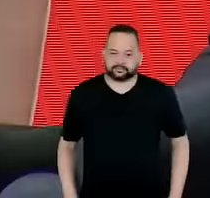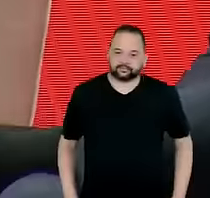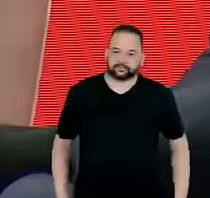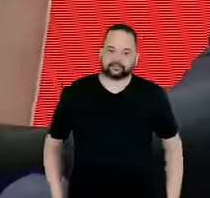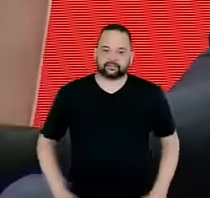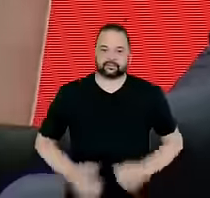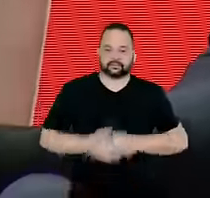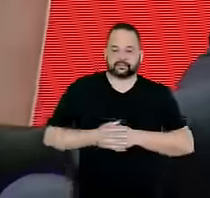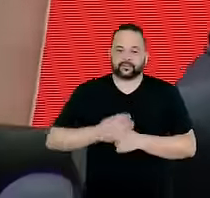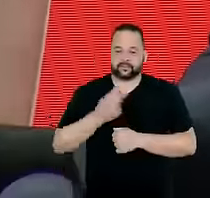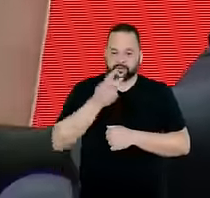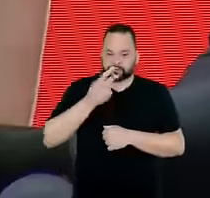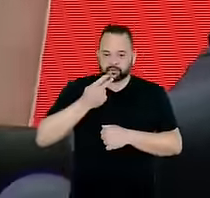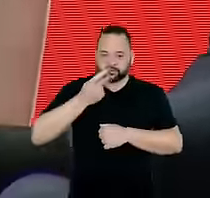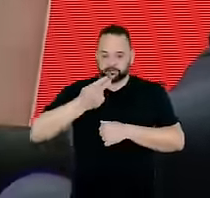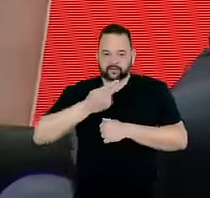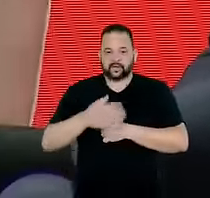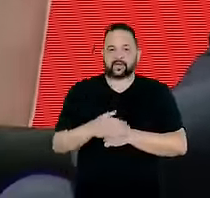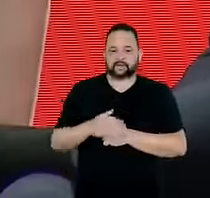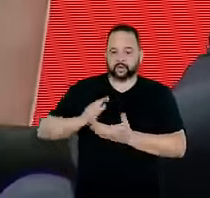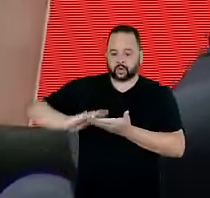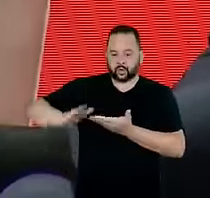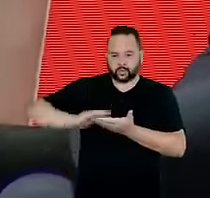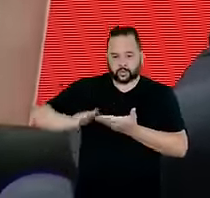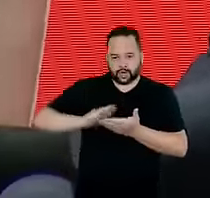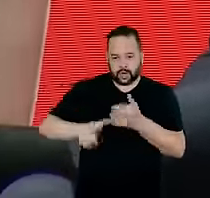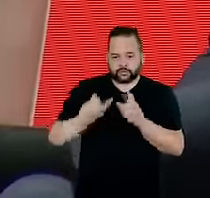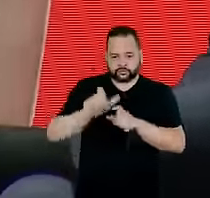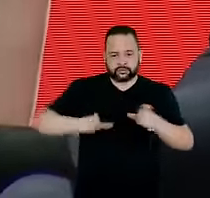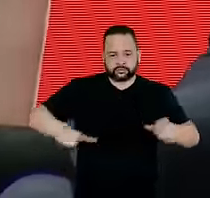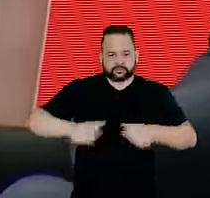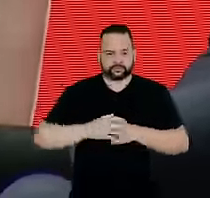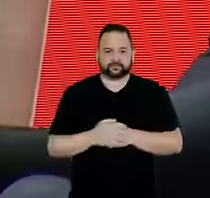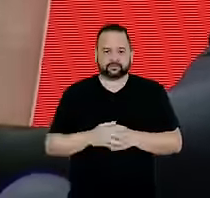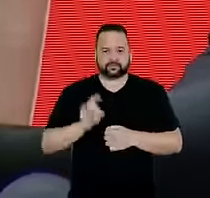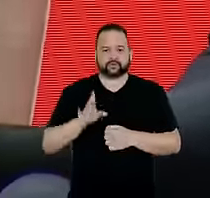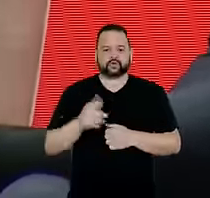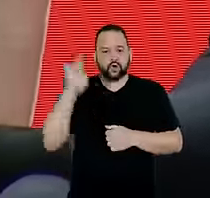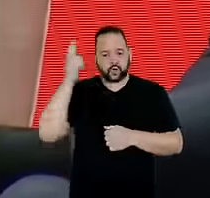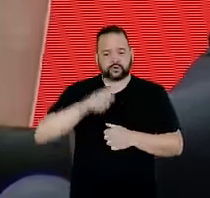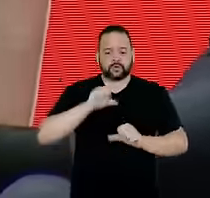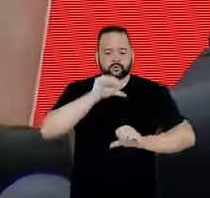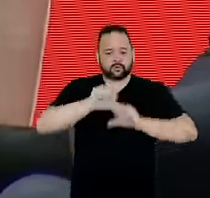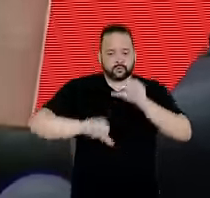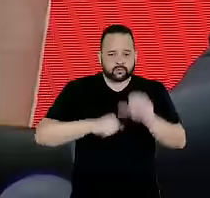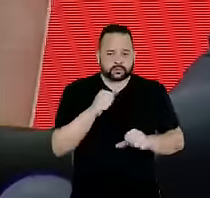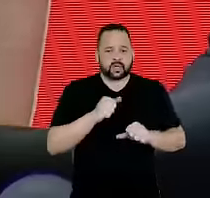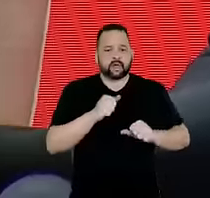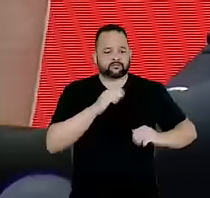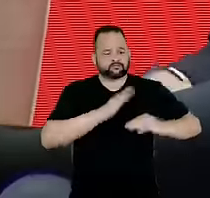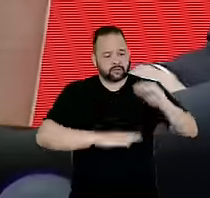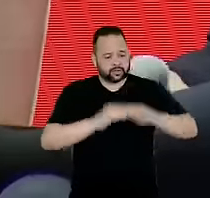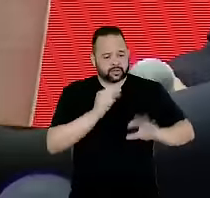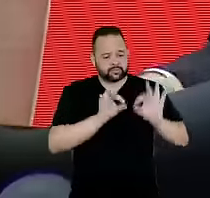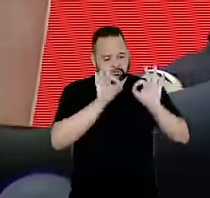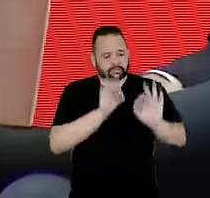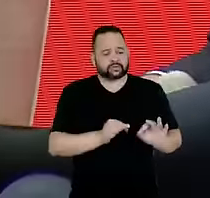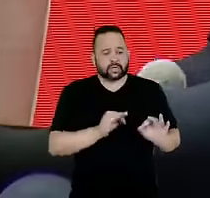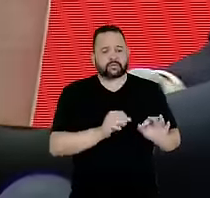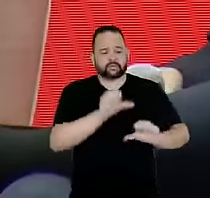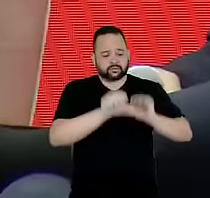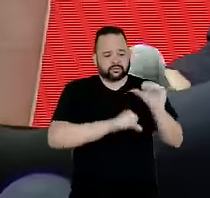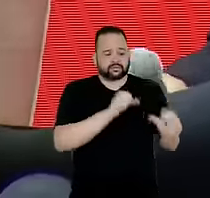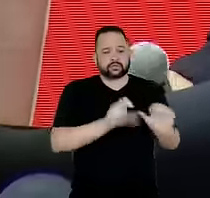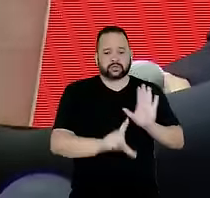crédito e a gente só vai alterar isso fazendo reformas reformas que eh eh facilitem a recuperação de